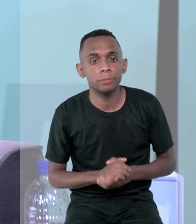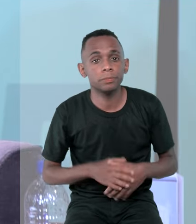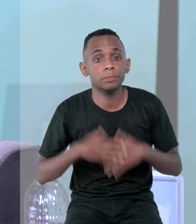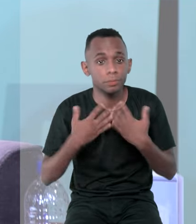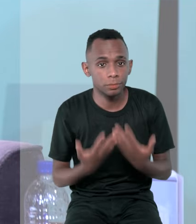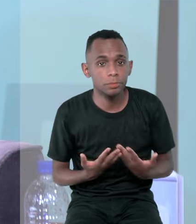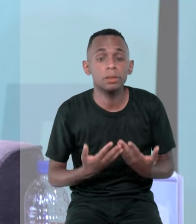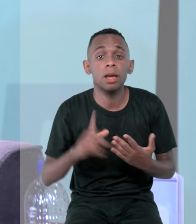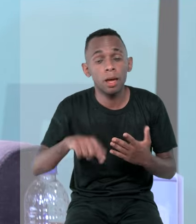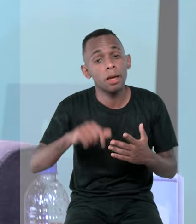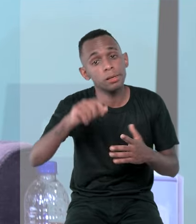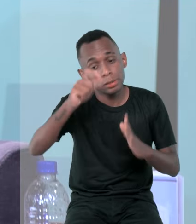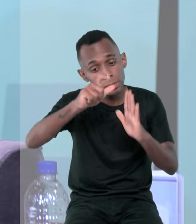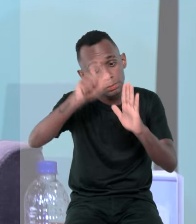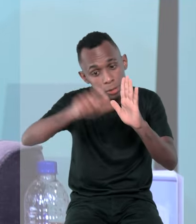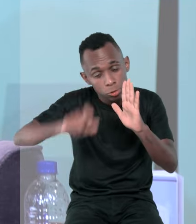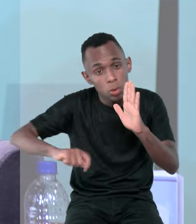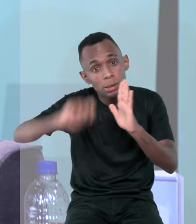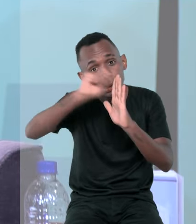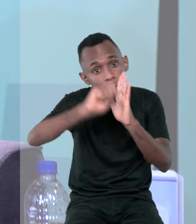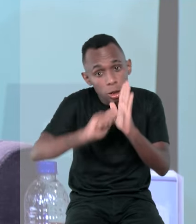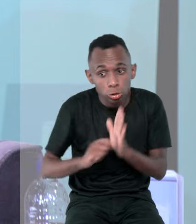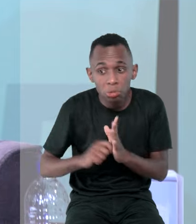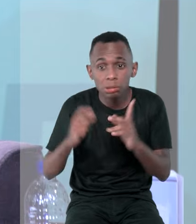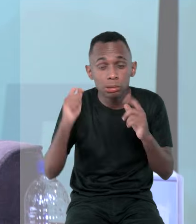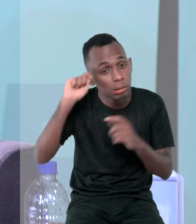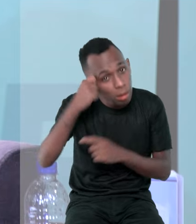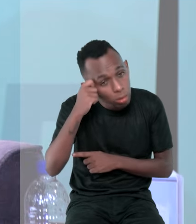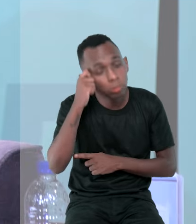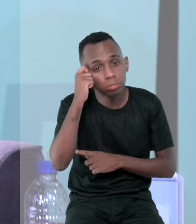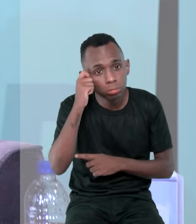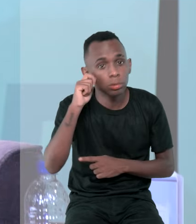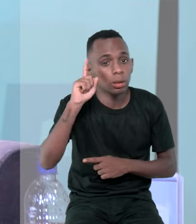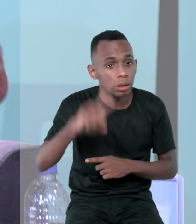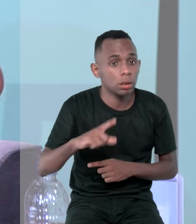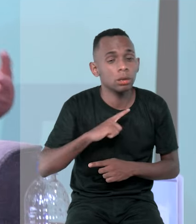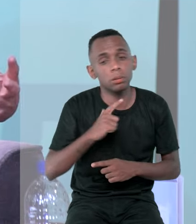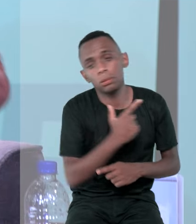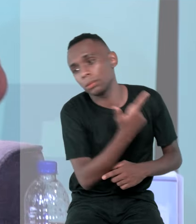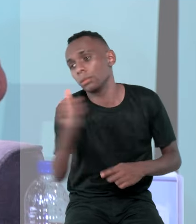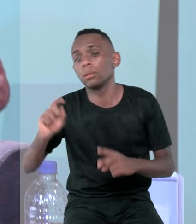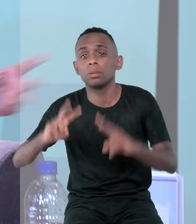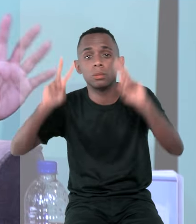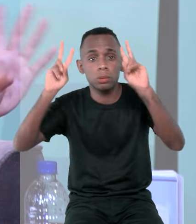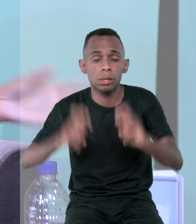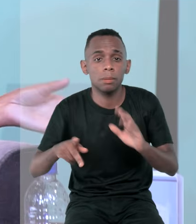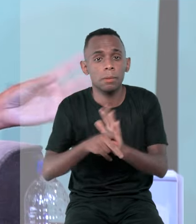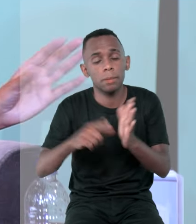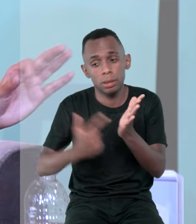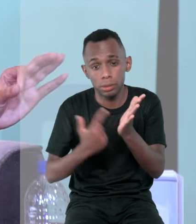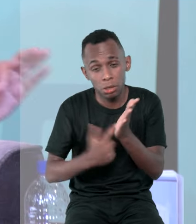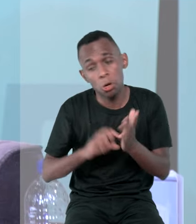Que são escritores negros que trazem uma outra temática para a literatura,